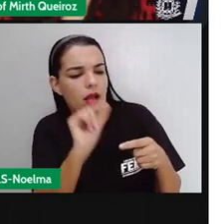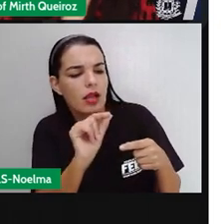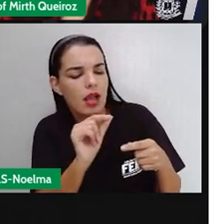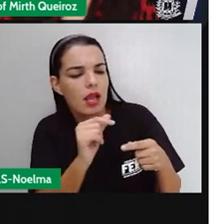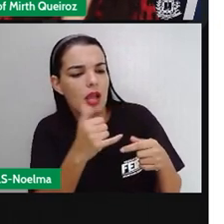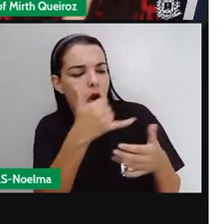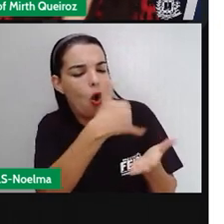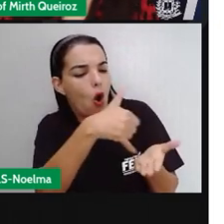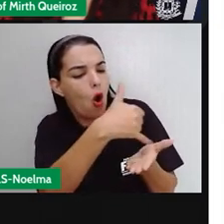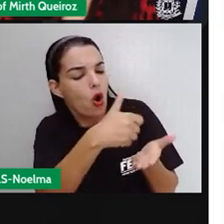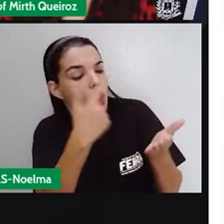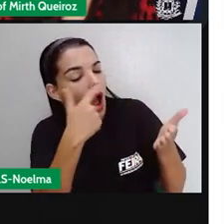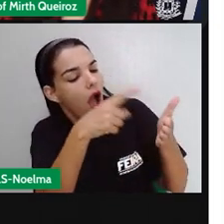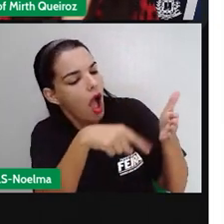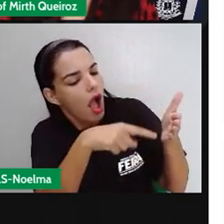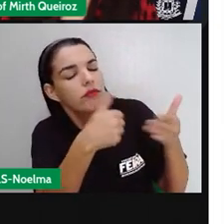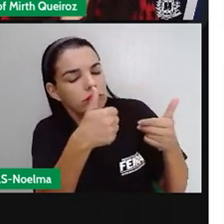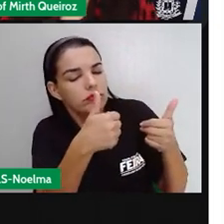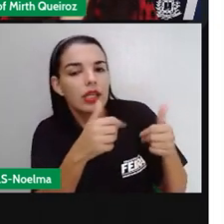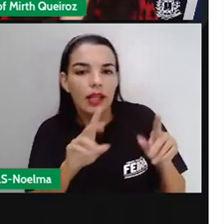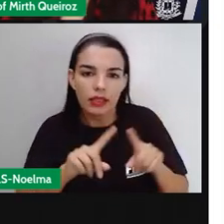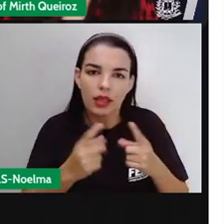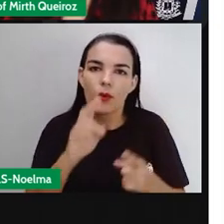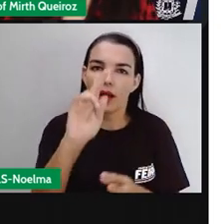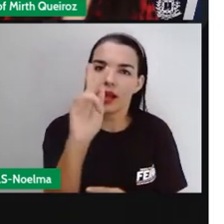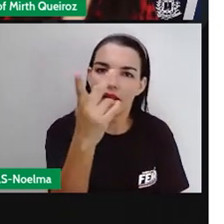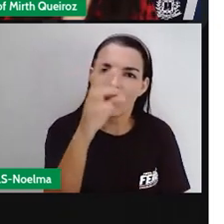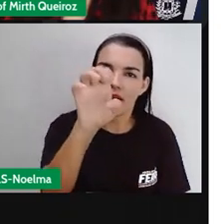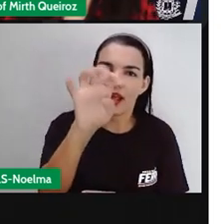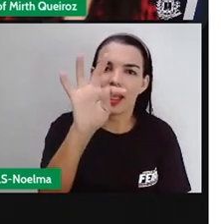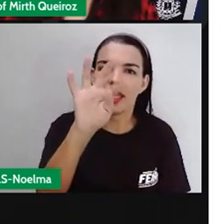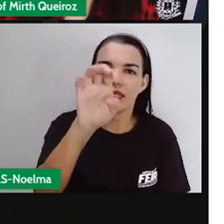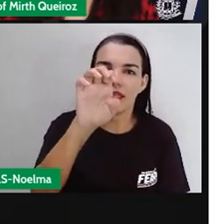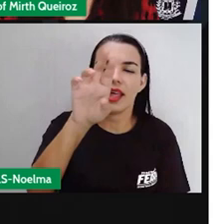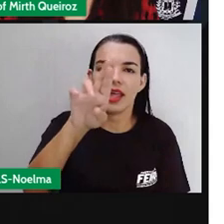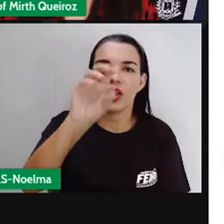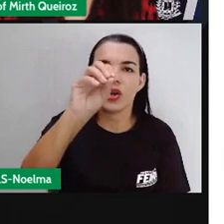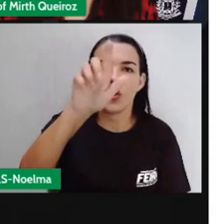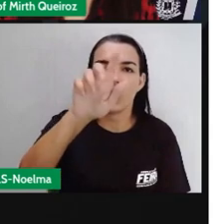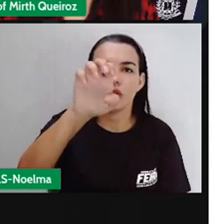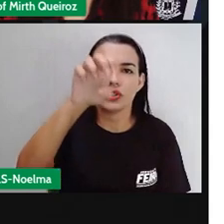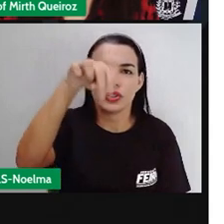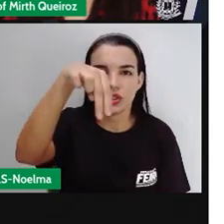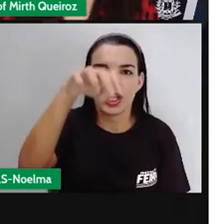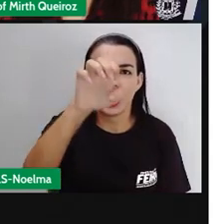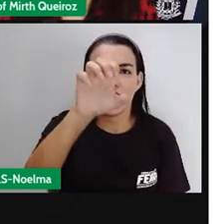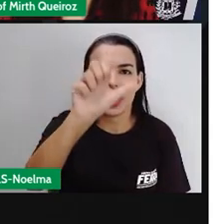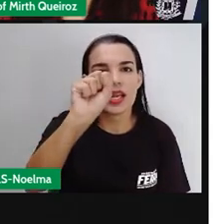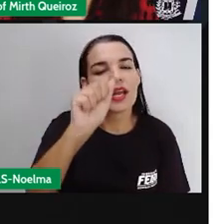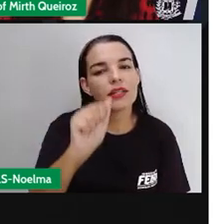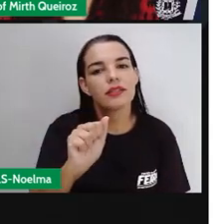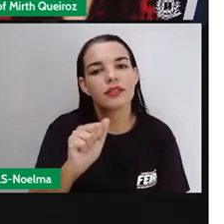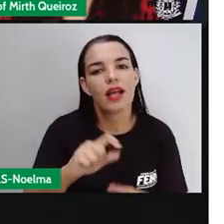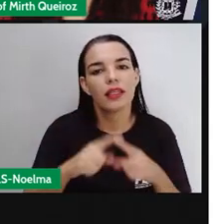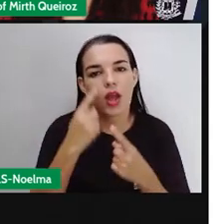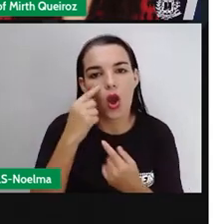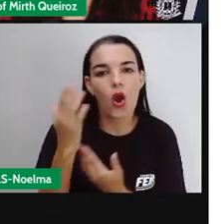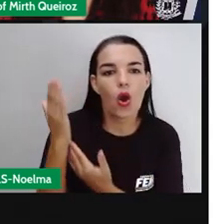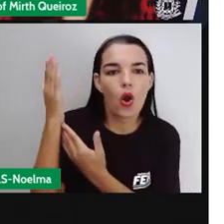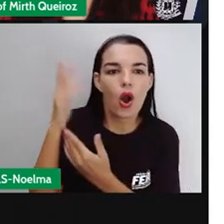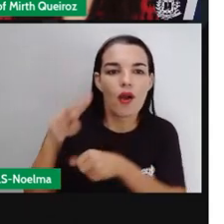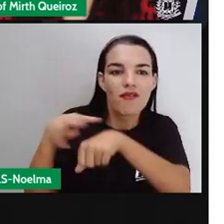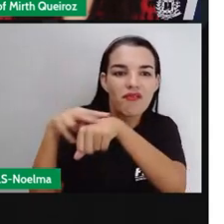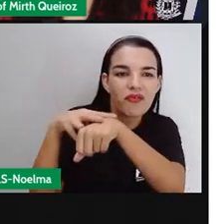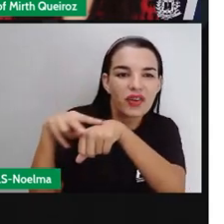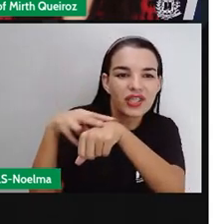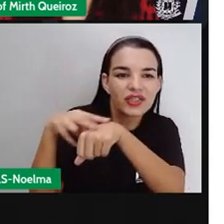de misturas heterogêneas. E o suco de couve, aqui também a água se misturou com o couve. Então